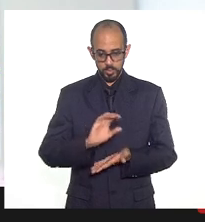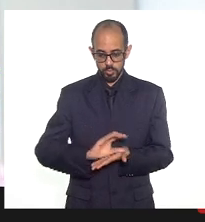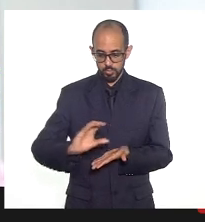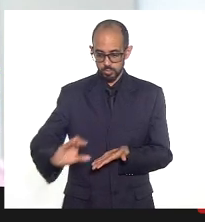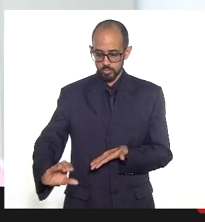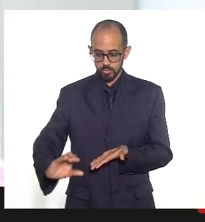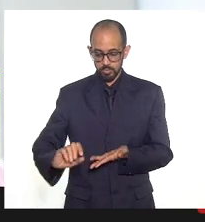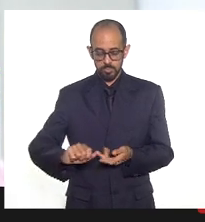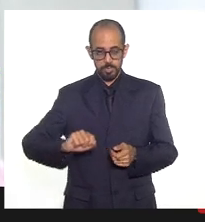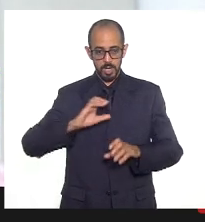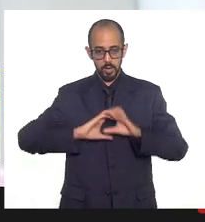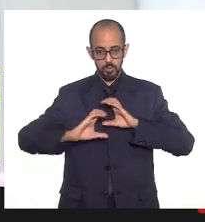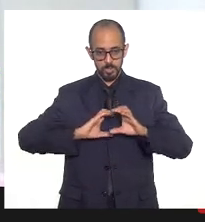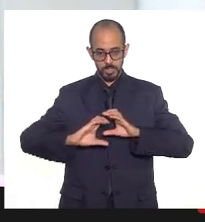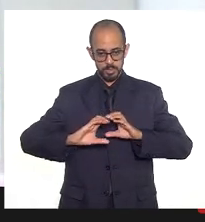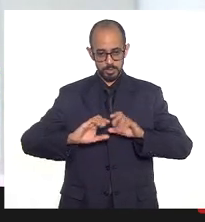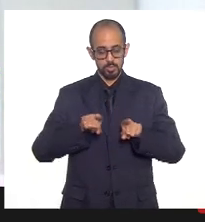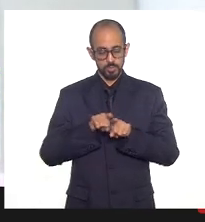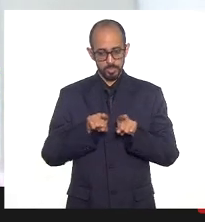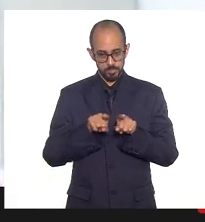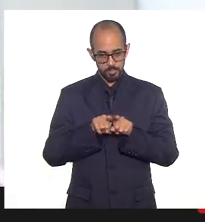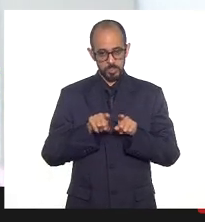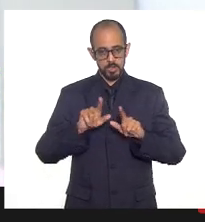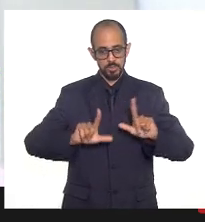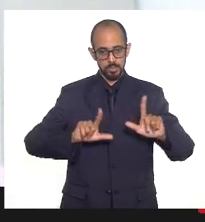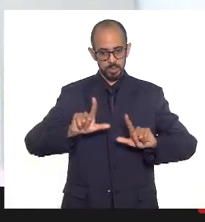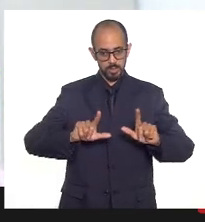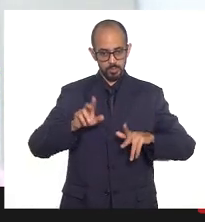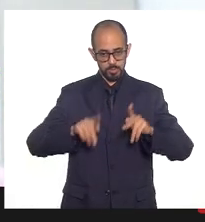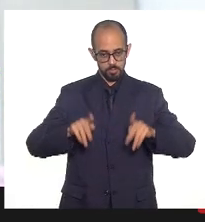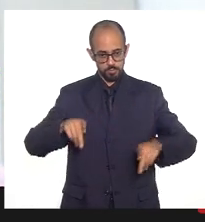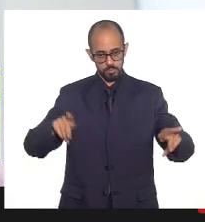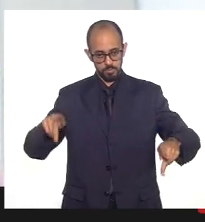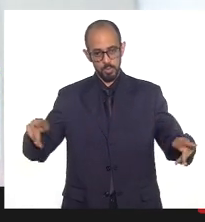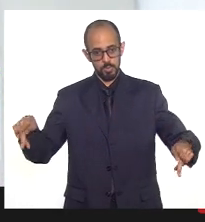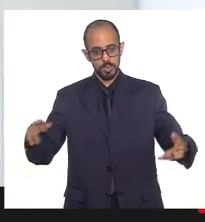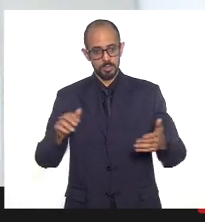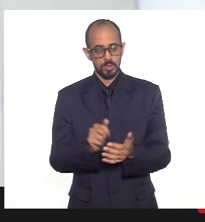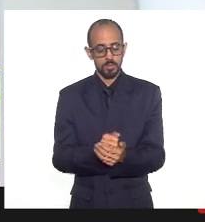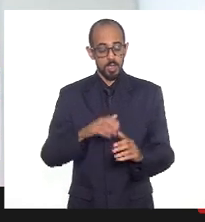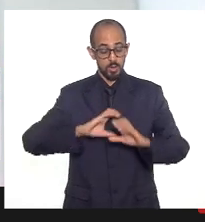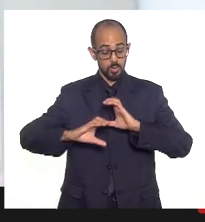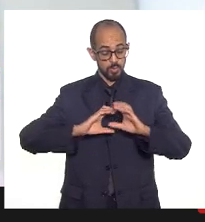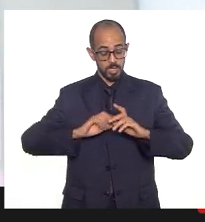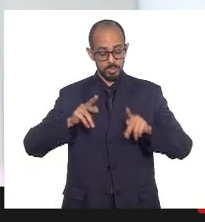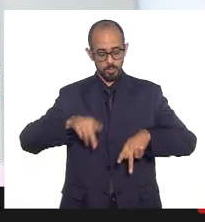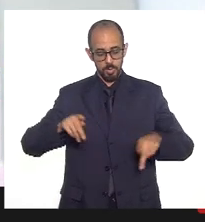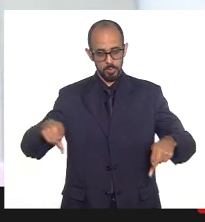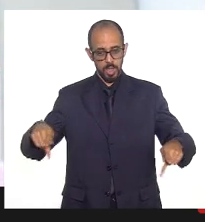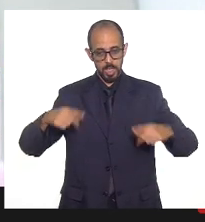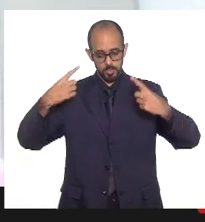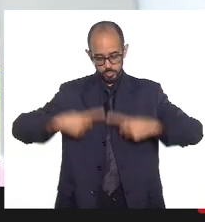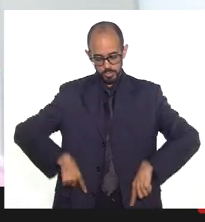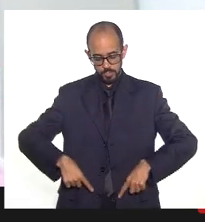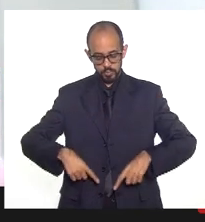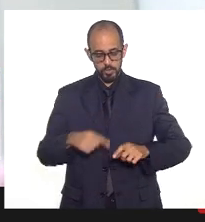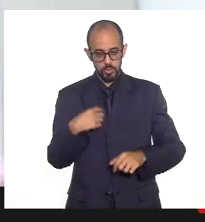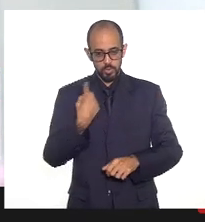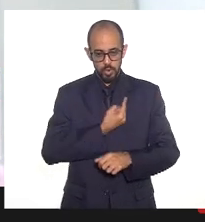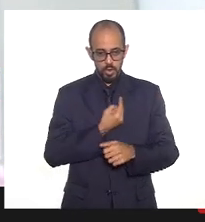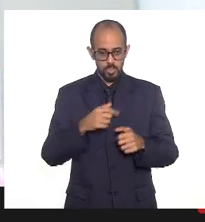comunicação seja voltado para os veículos de comunicação popular. A gente tem esse desafio de fazer com que